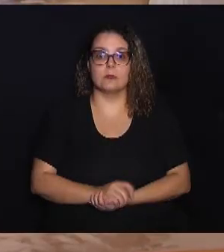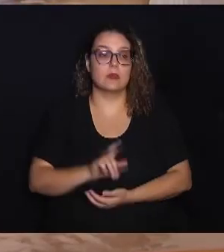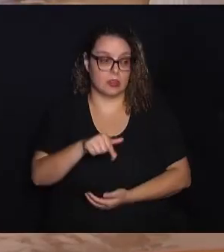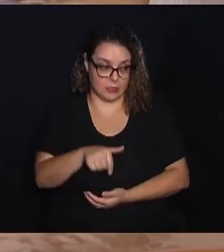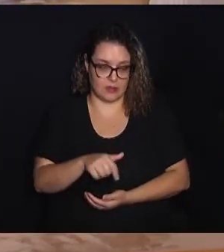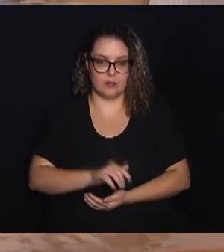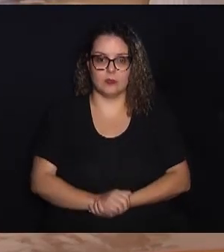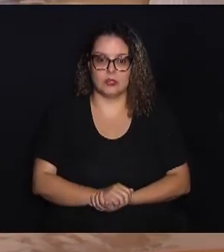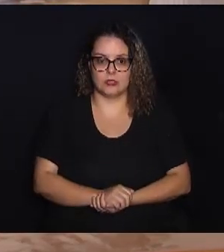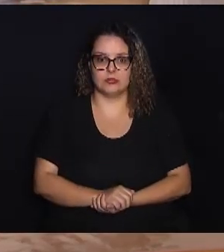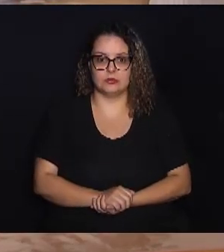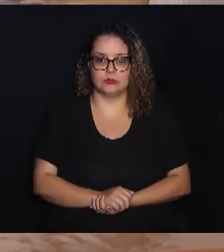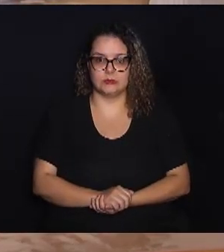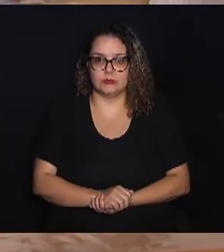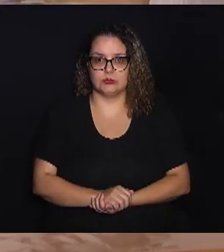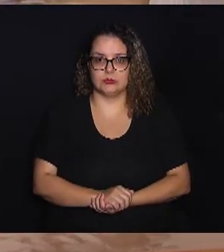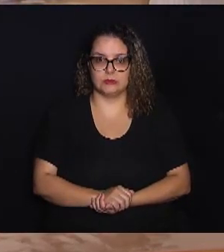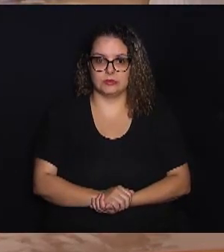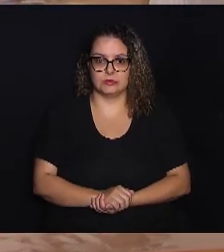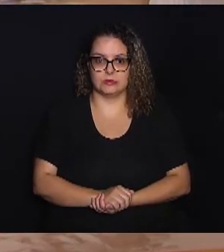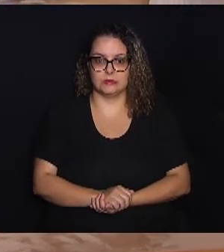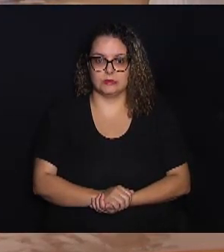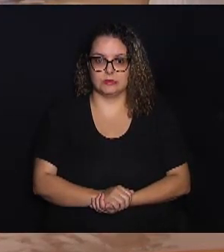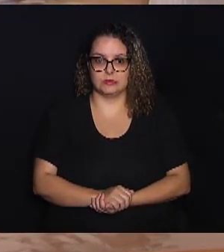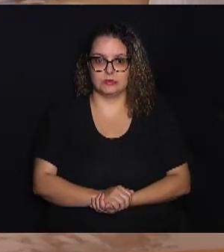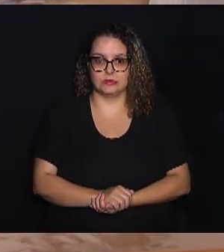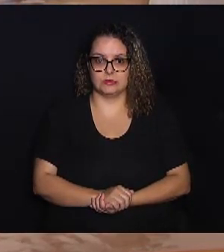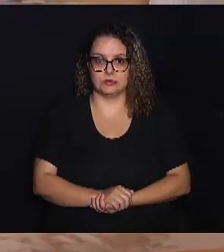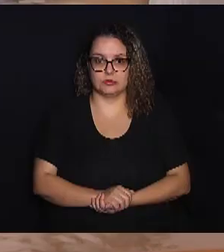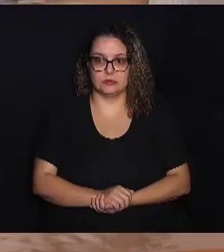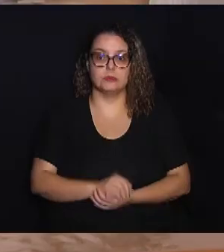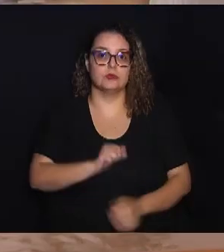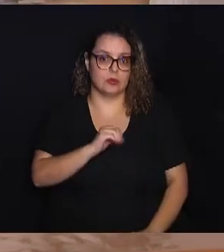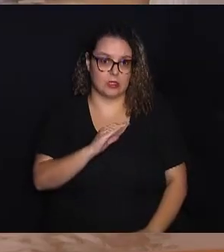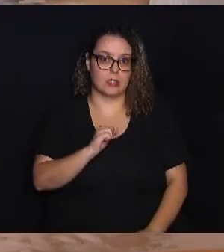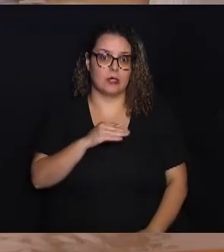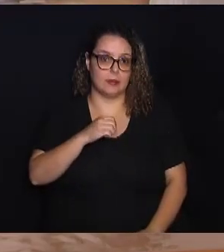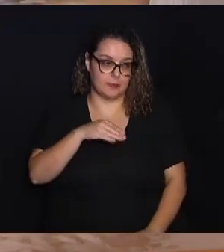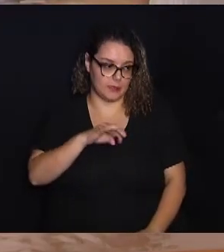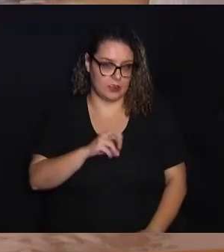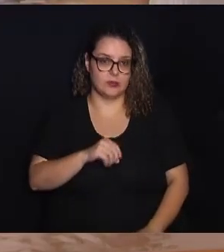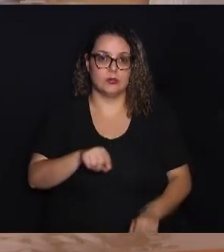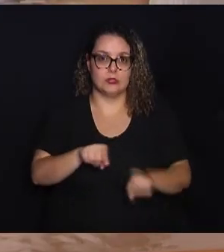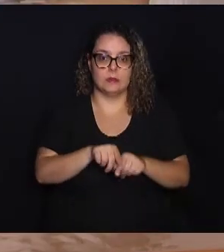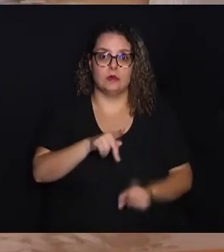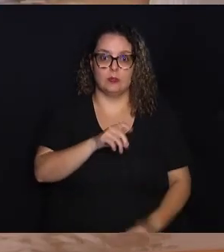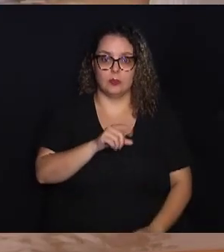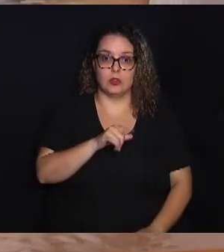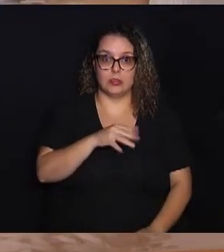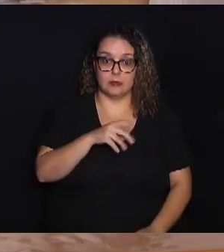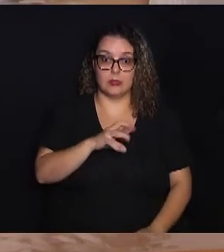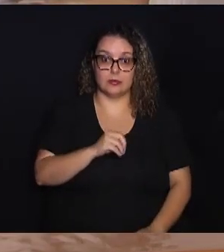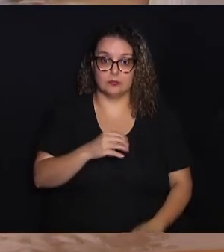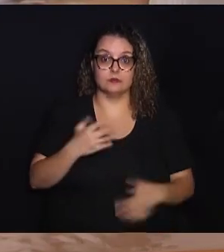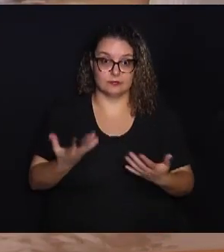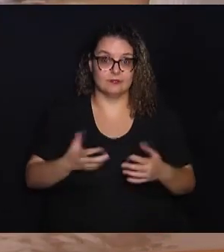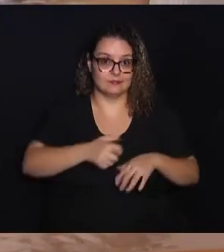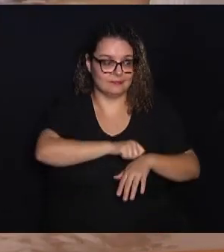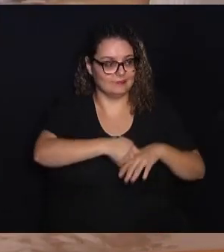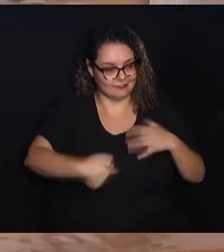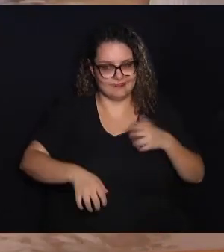não vai perder esse material. A cerâmica permite que a gente faça essa mistura das duas cores e também que a gente